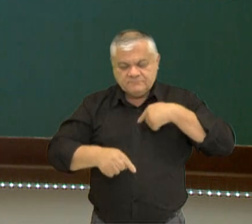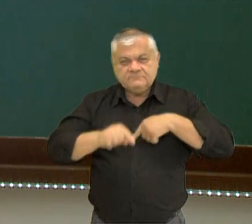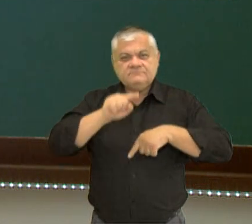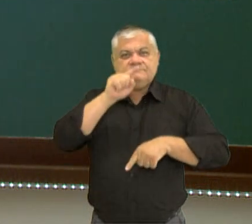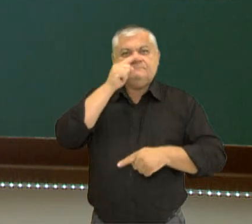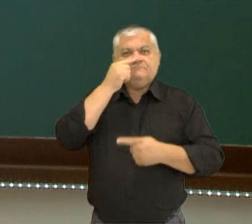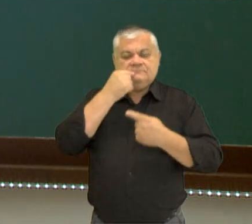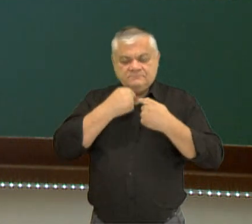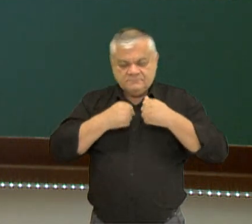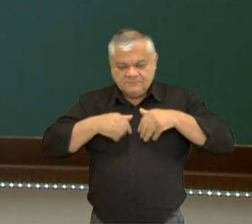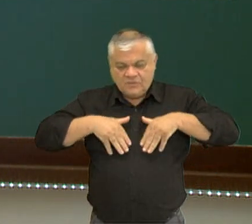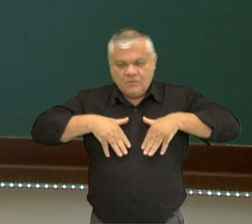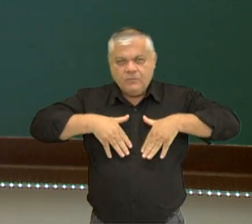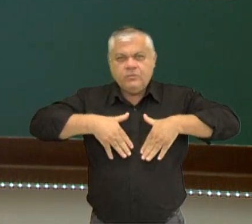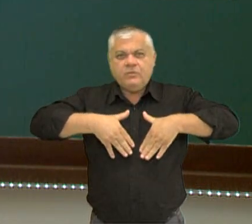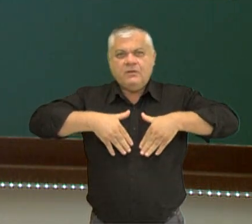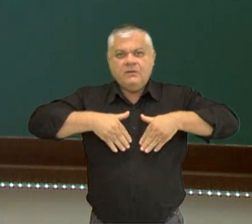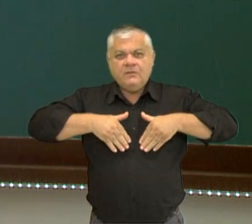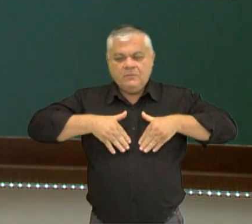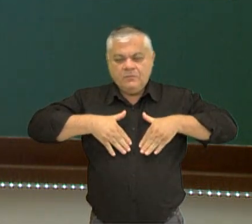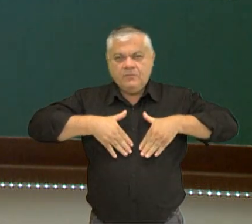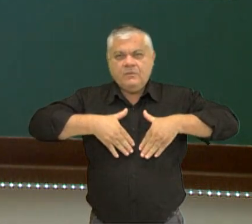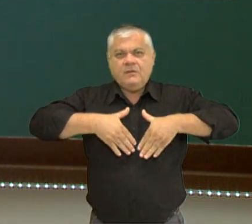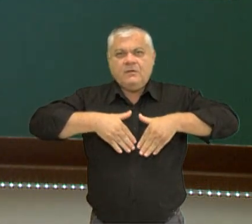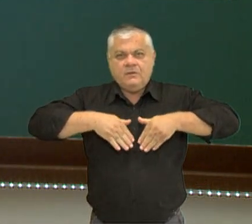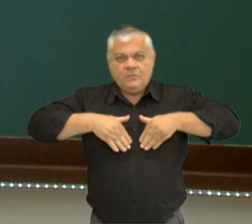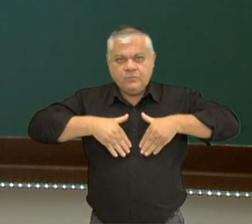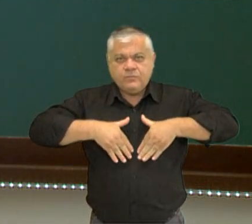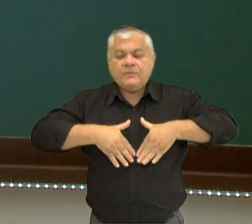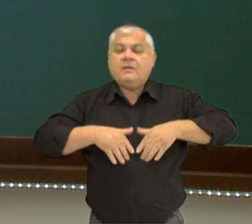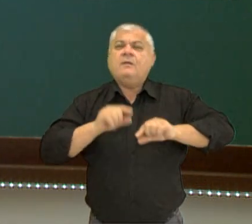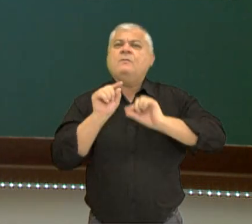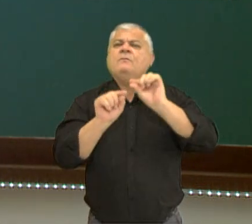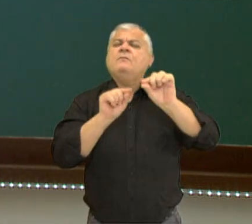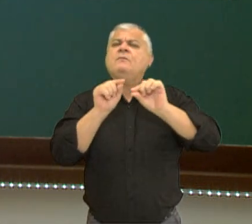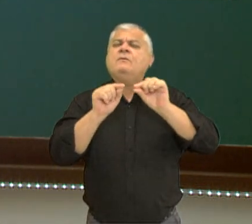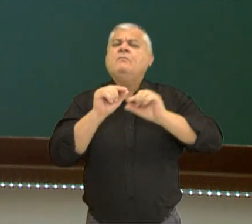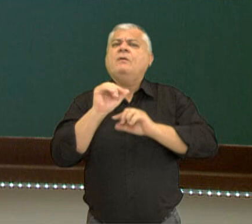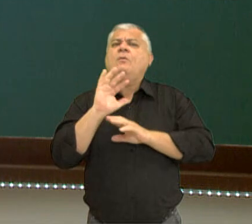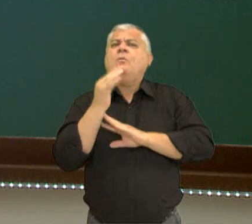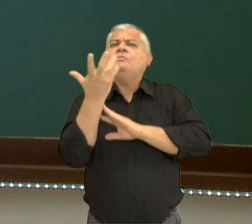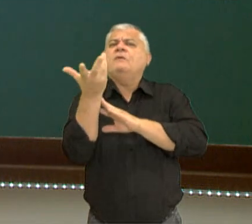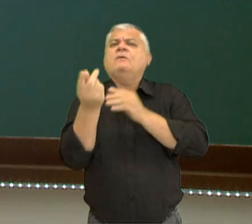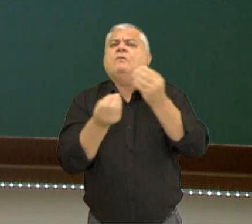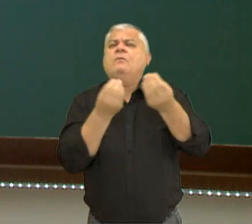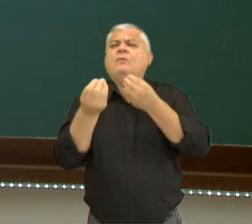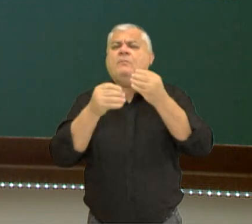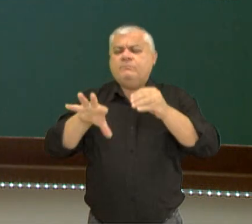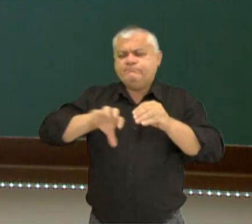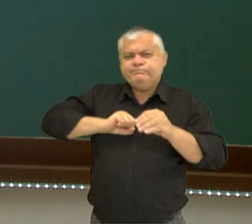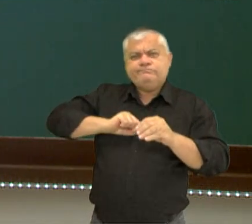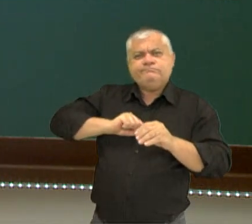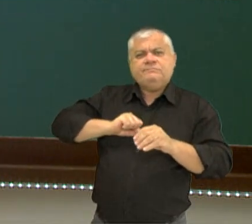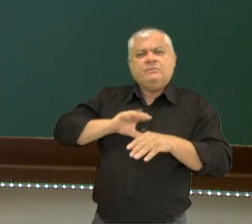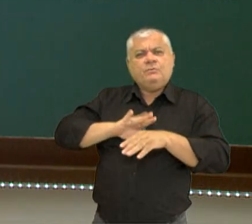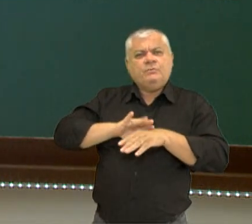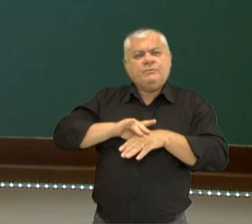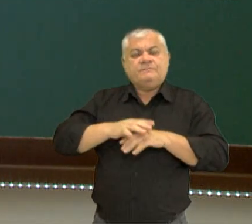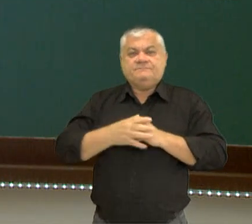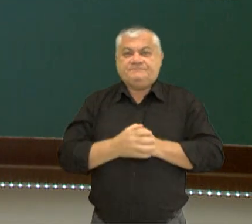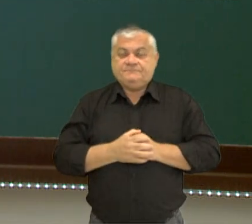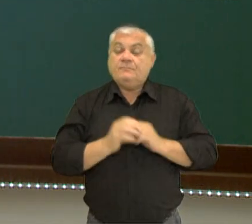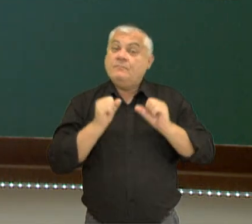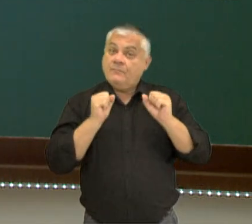fundamental, funcional dos nossos pulmões. E como que a pneumonia é causada? Então como que a gente pega? Então, ela pode